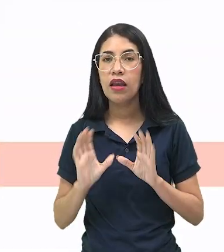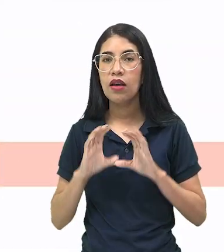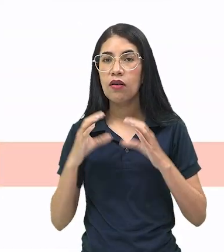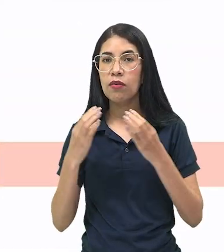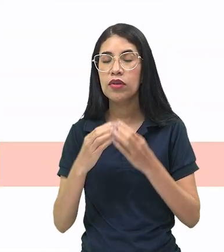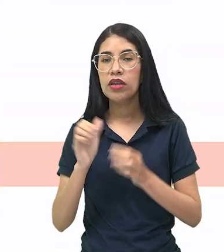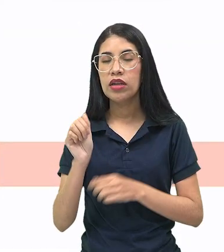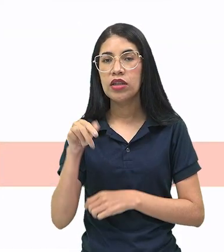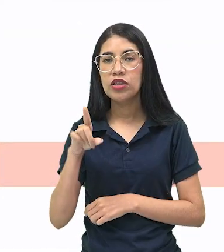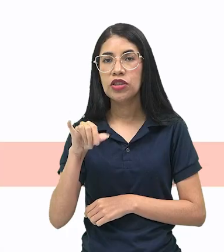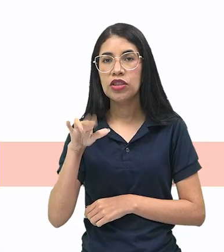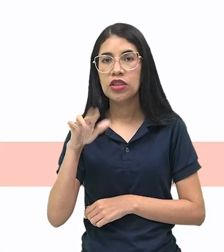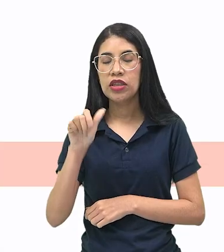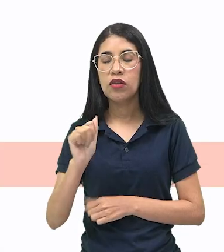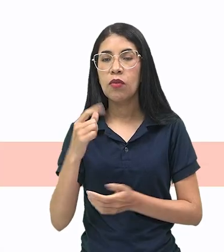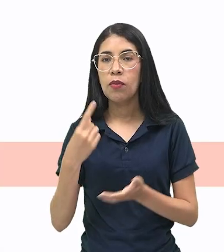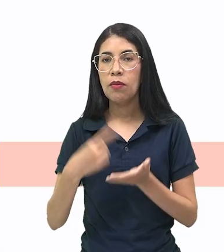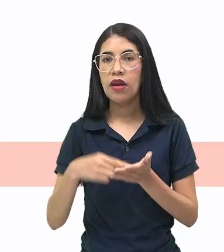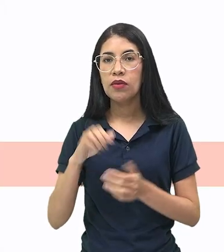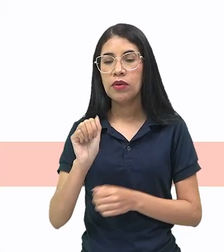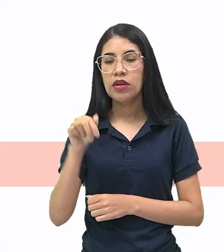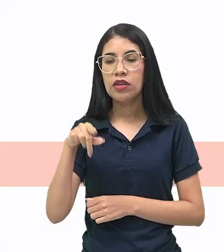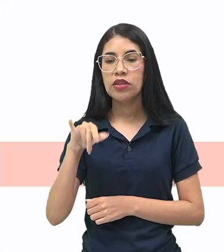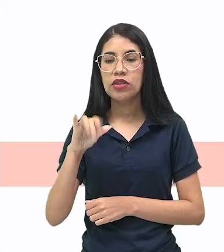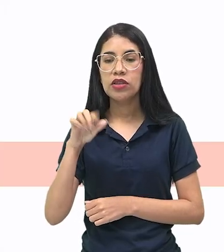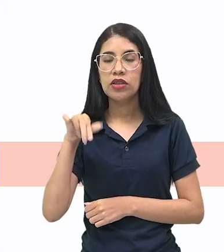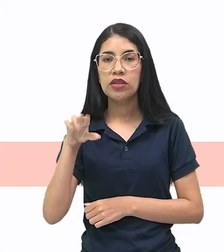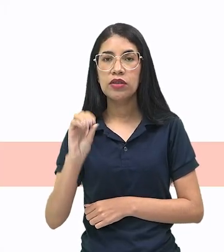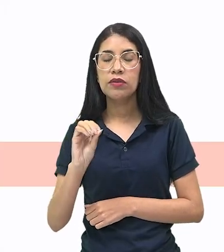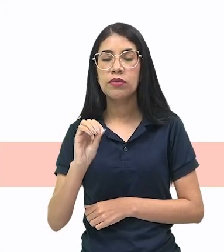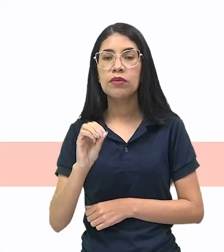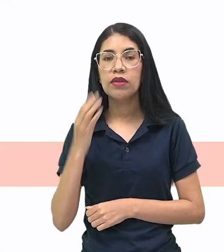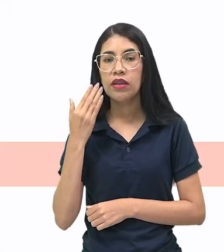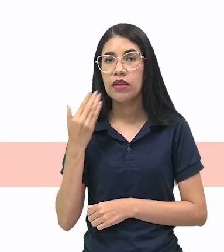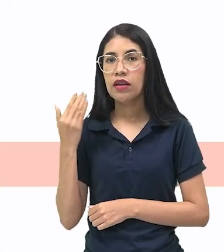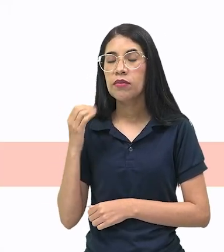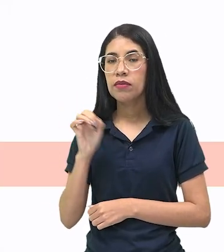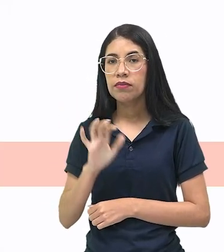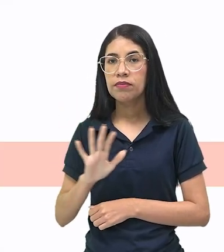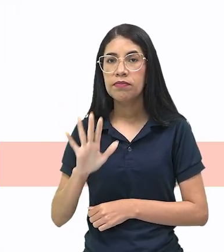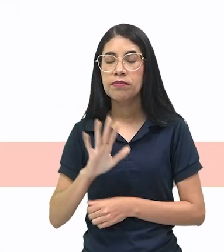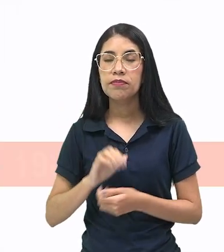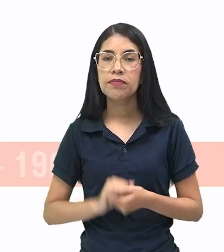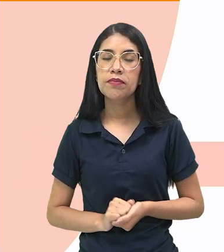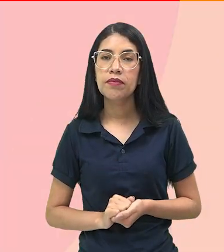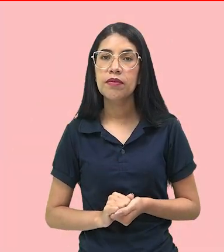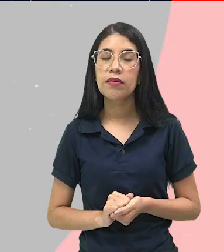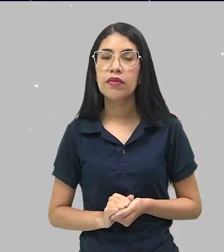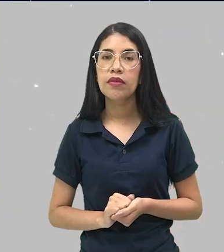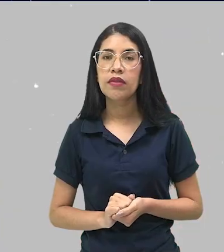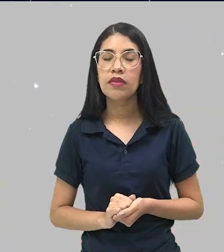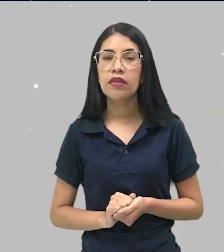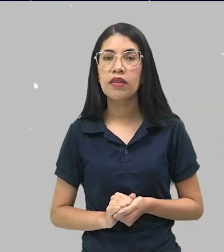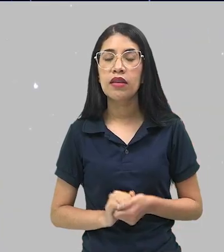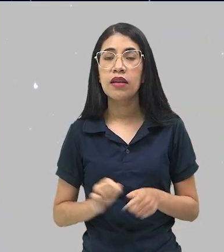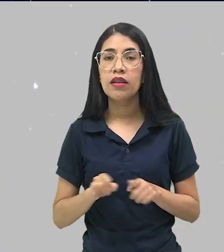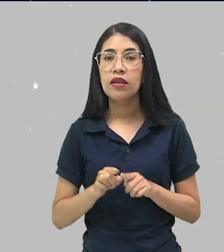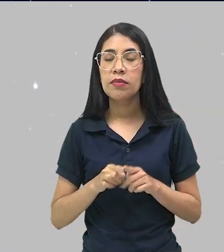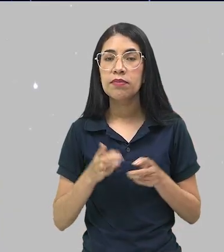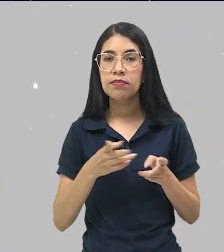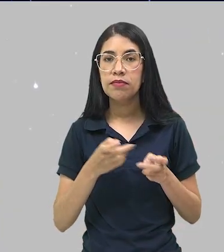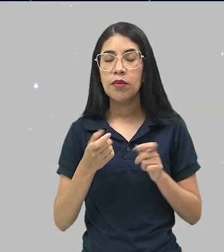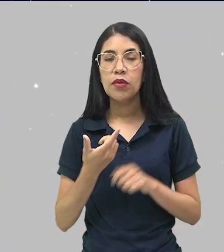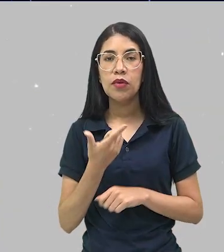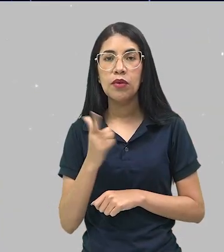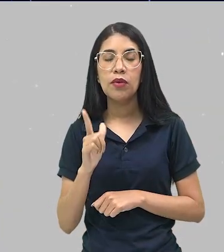Comunidade Andina ou o Pacto Andino, que está destacado aqui nesse mapinha para vocês. Prosseguindo, a gente observa